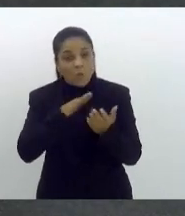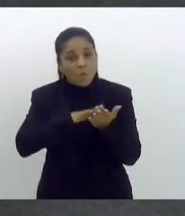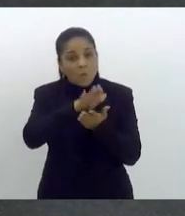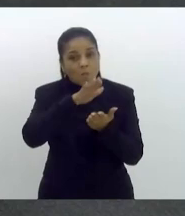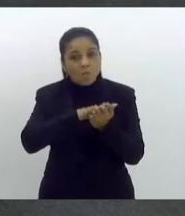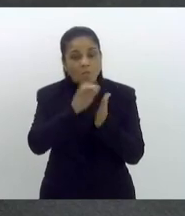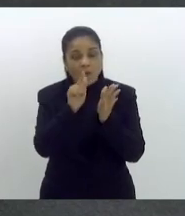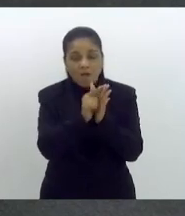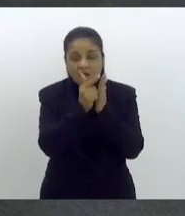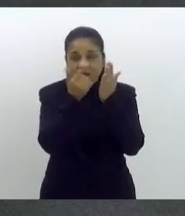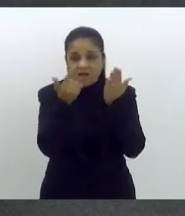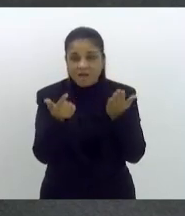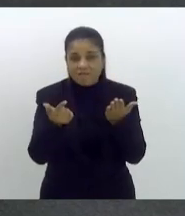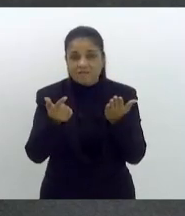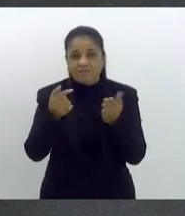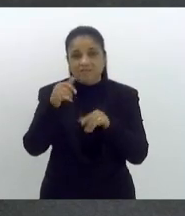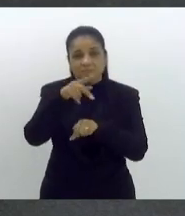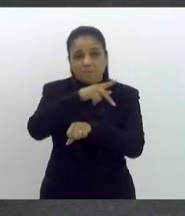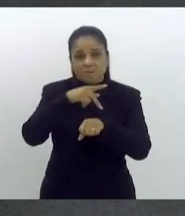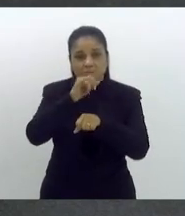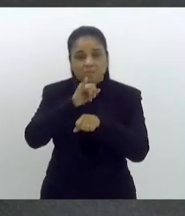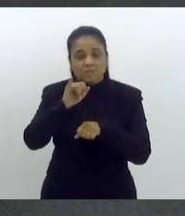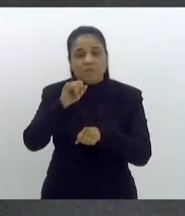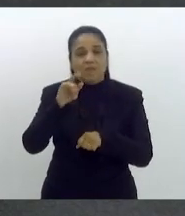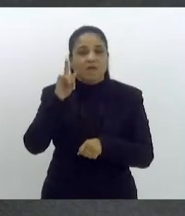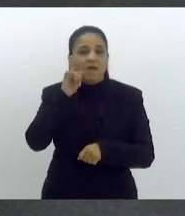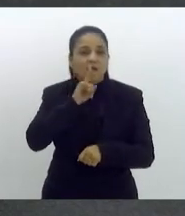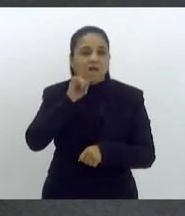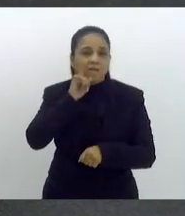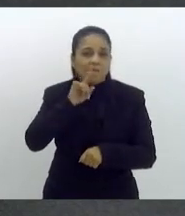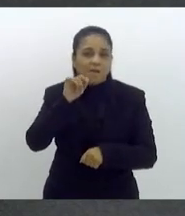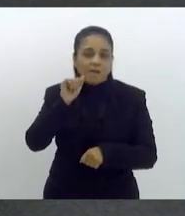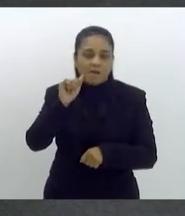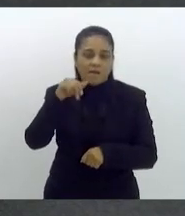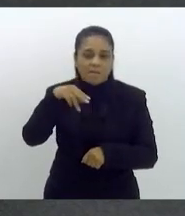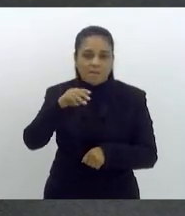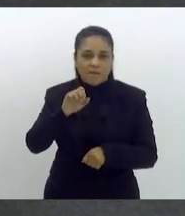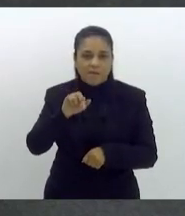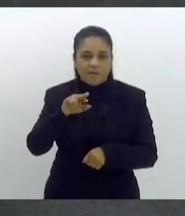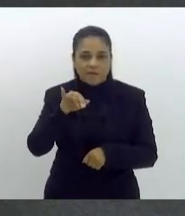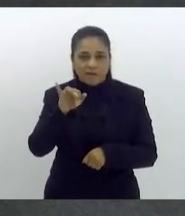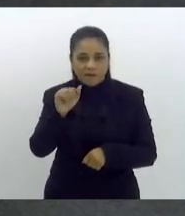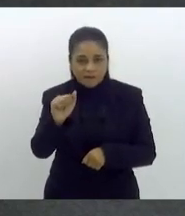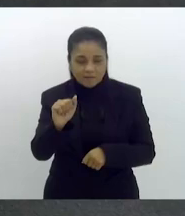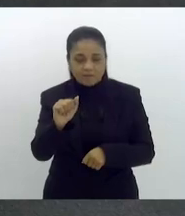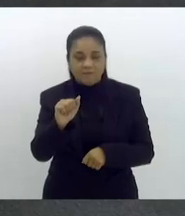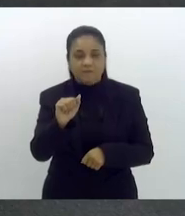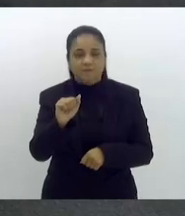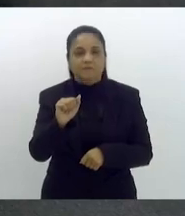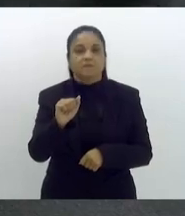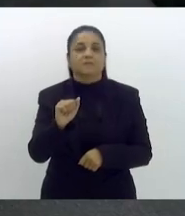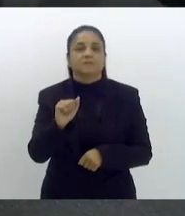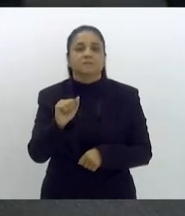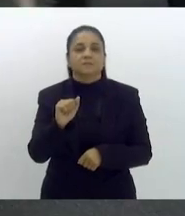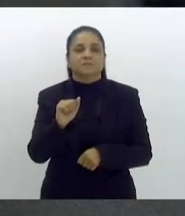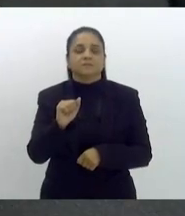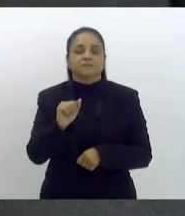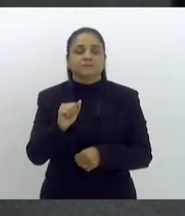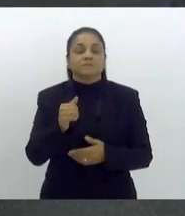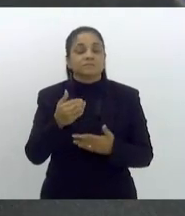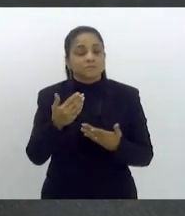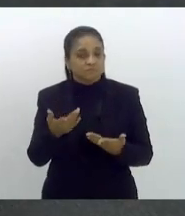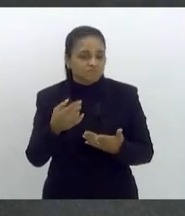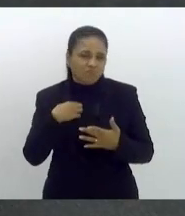revista internacional é American jornal preventivo não sei bem se a pronúncia é essa Mas